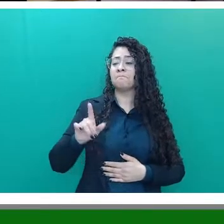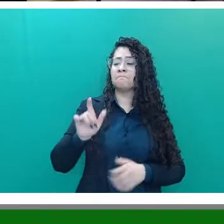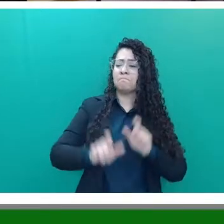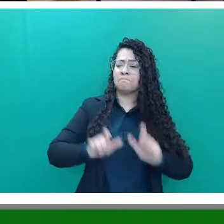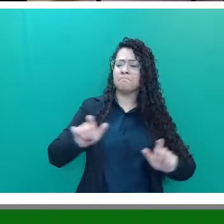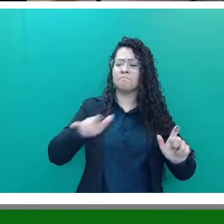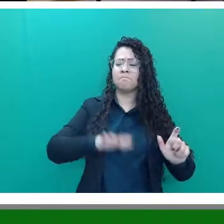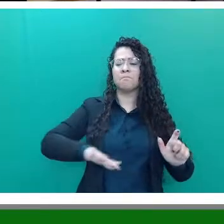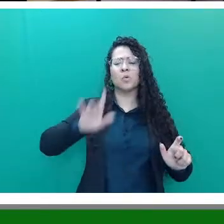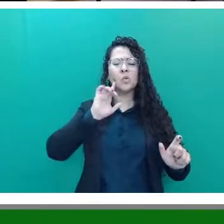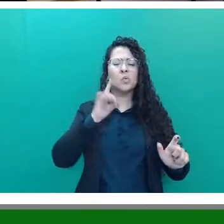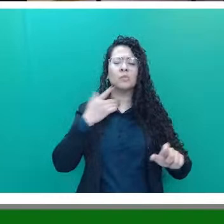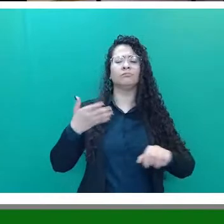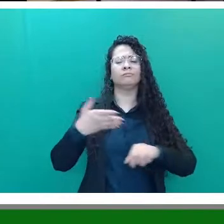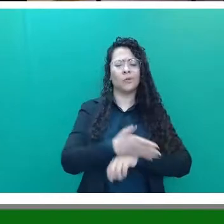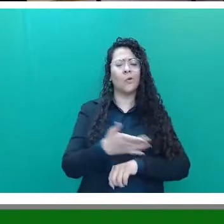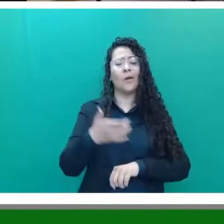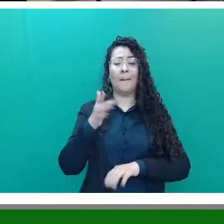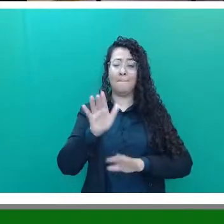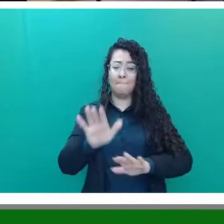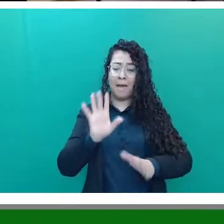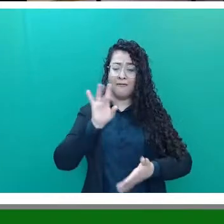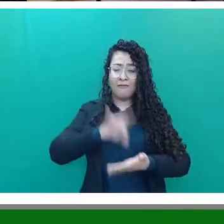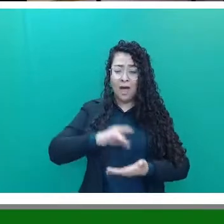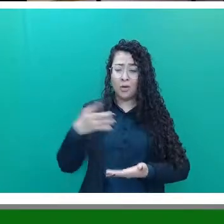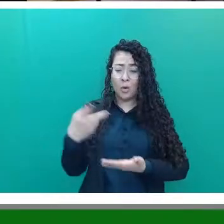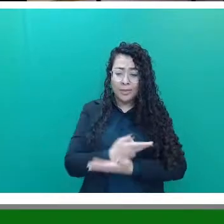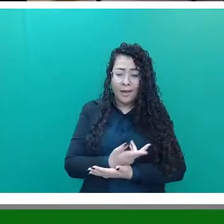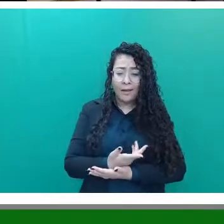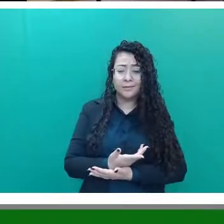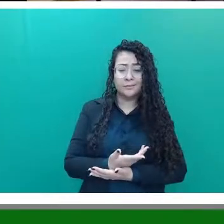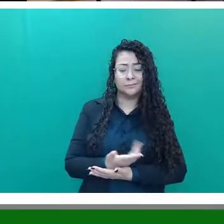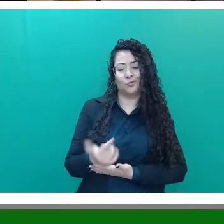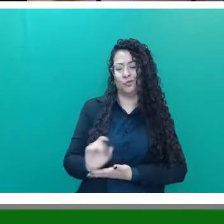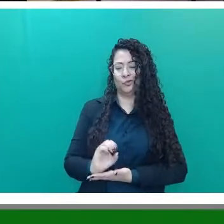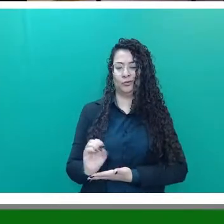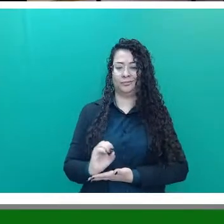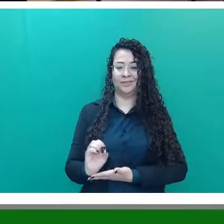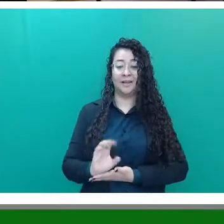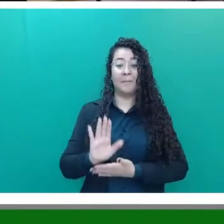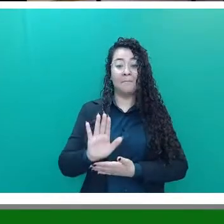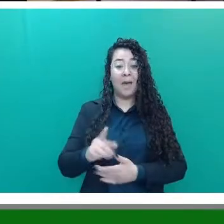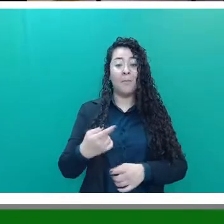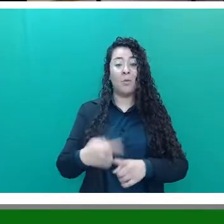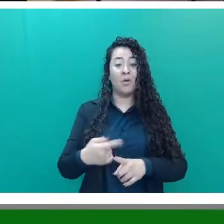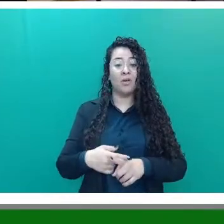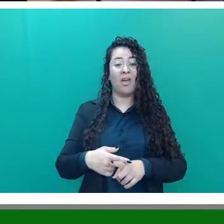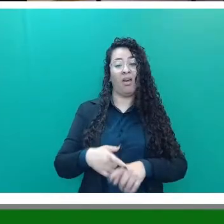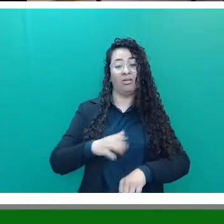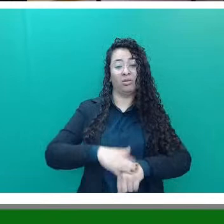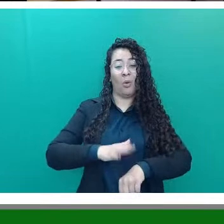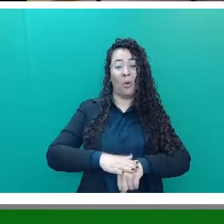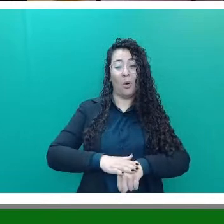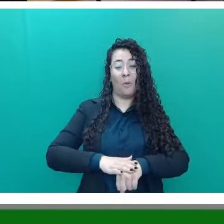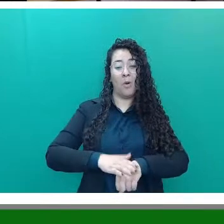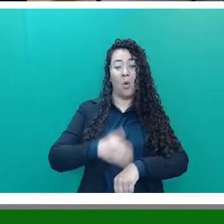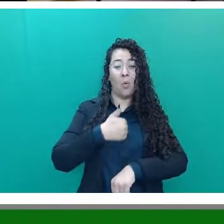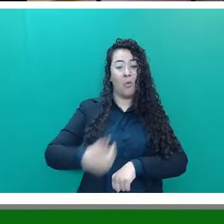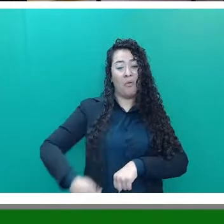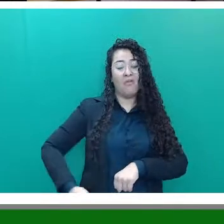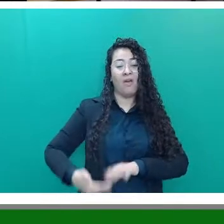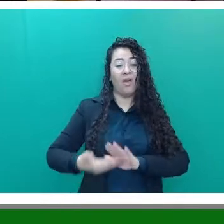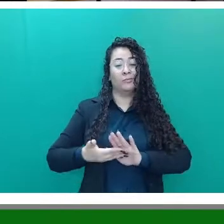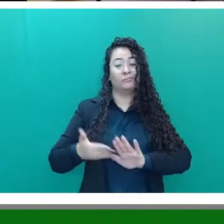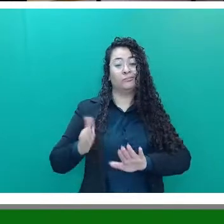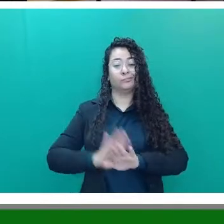Mas a realidade é que não acontece. Mas isso é por uma ausência do Estado, tá? É uma fragilidade dessas políticas. Então,